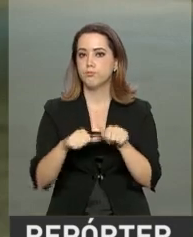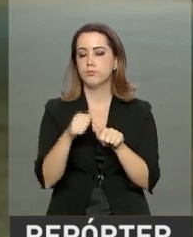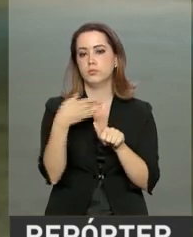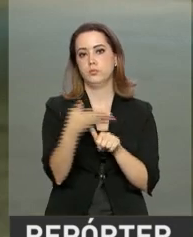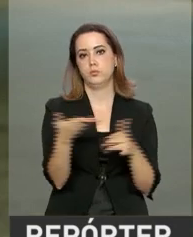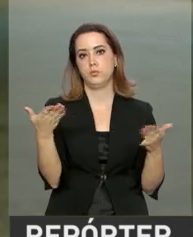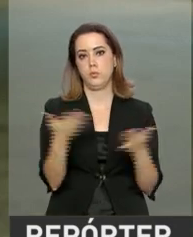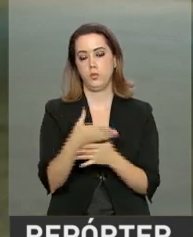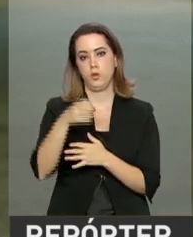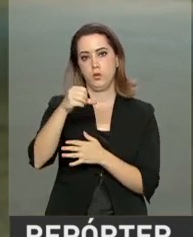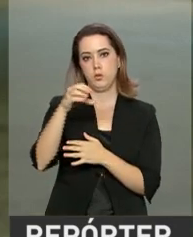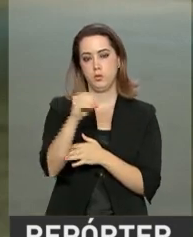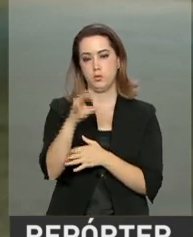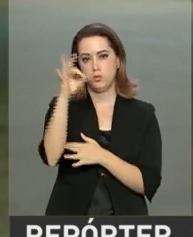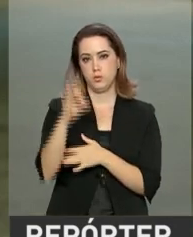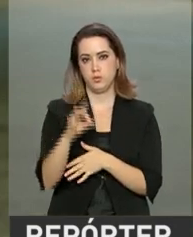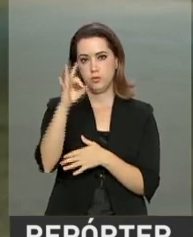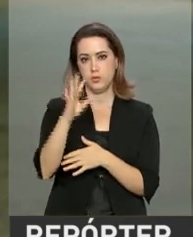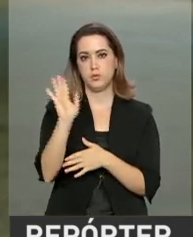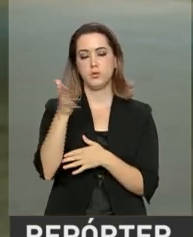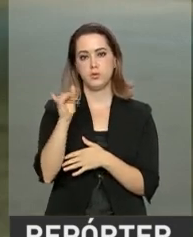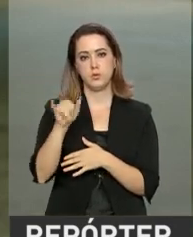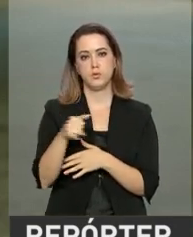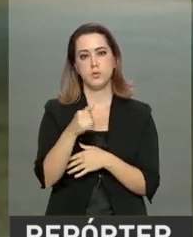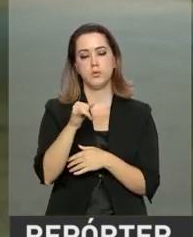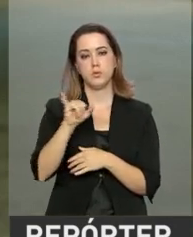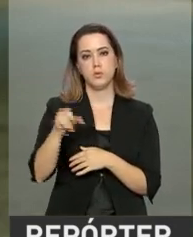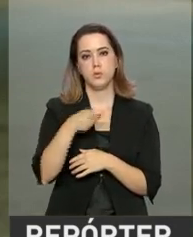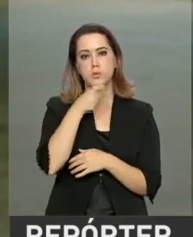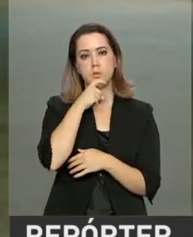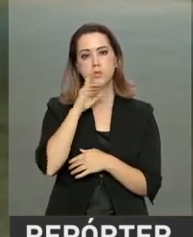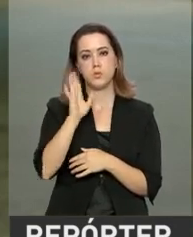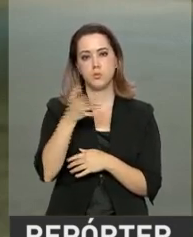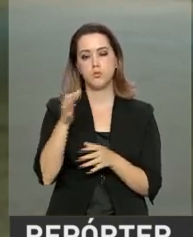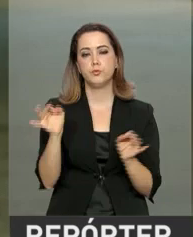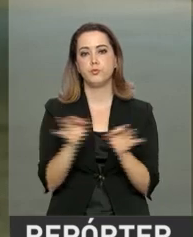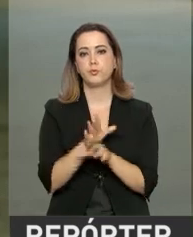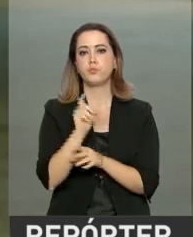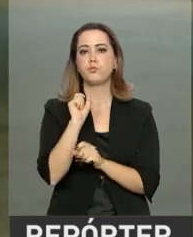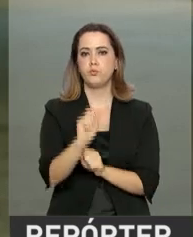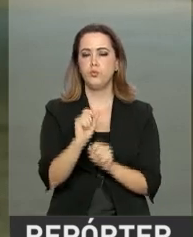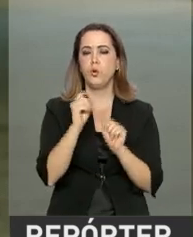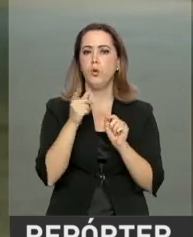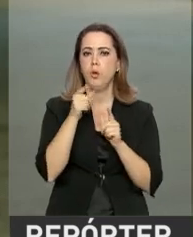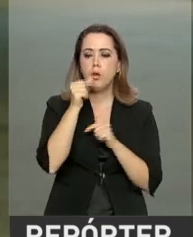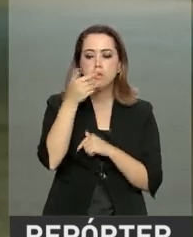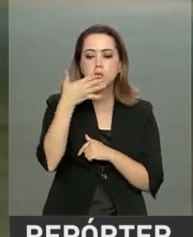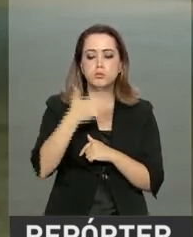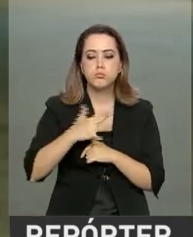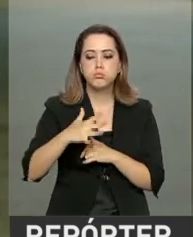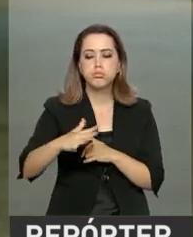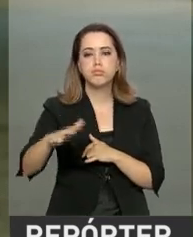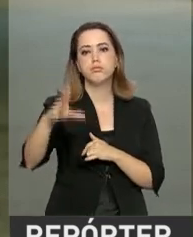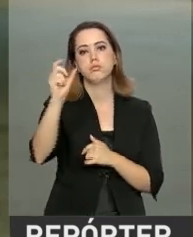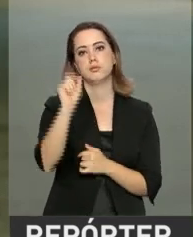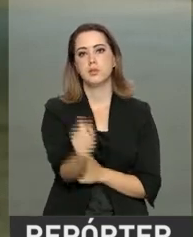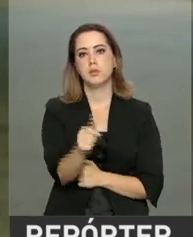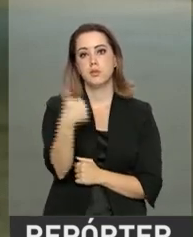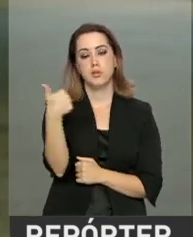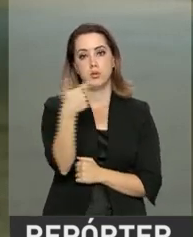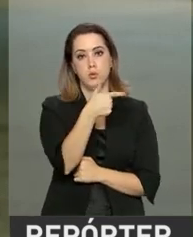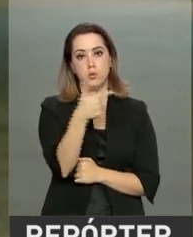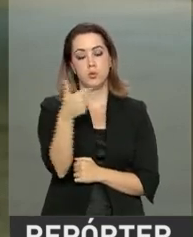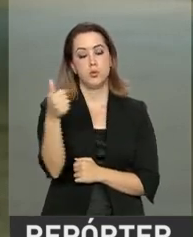90% de conclusão em julho desse ano, vão garantir o abastecimento regular de água para mais de 12 milhões de